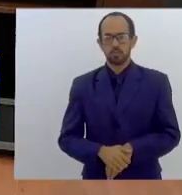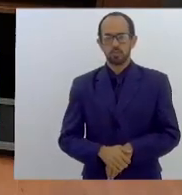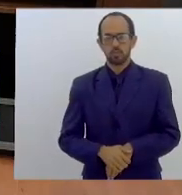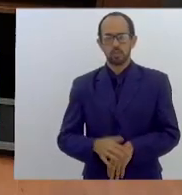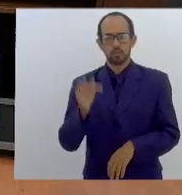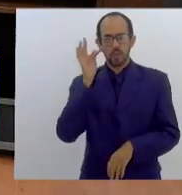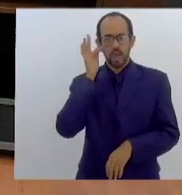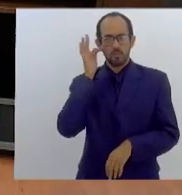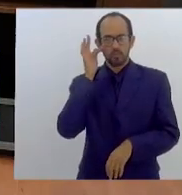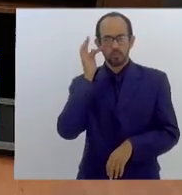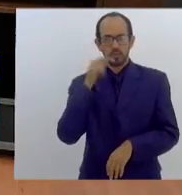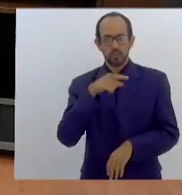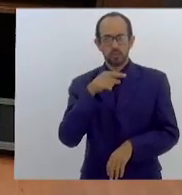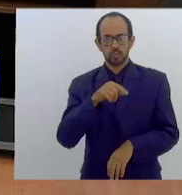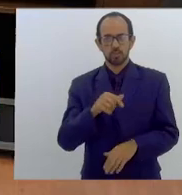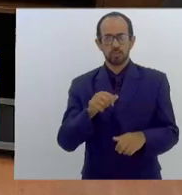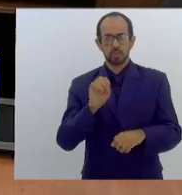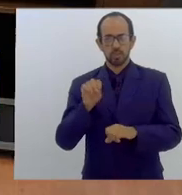Deputado Flávio Serafini.